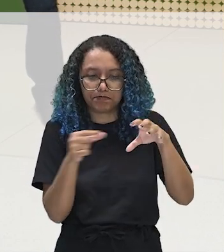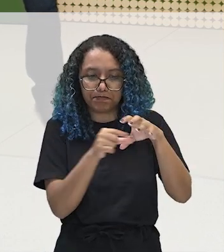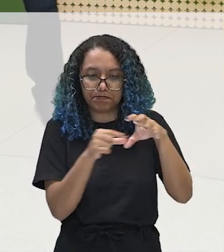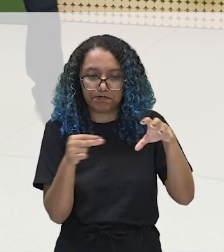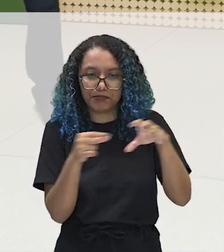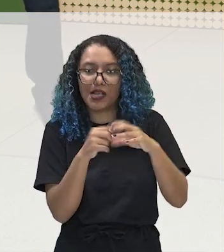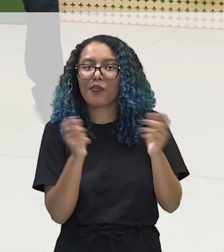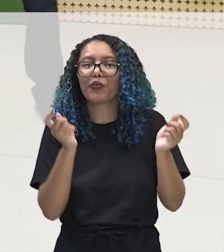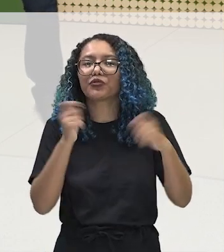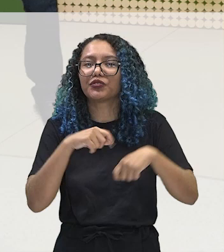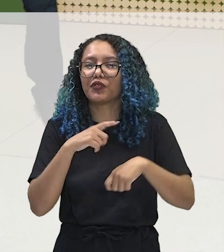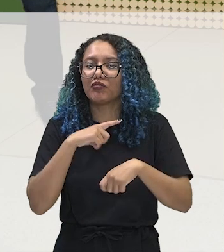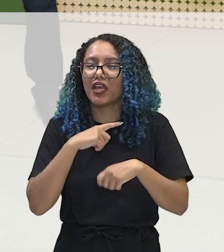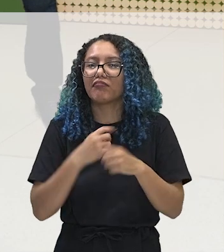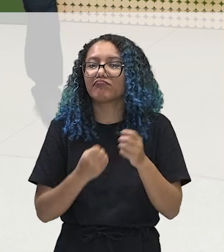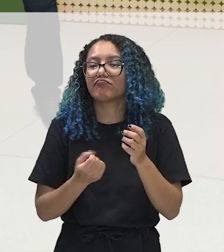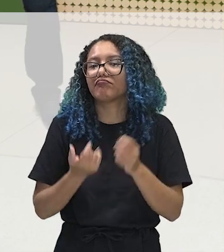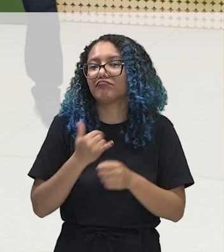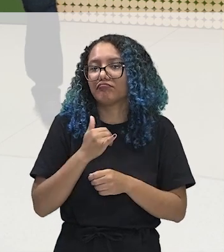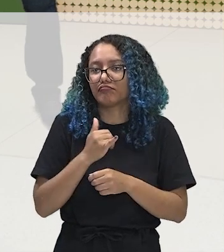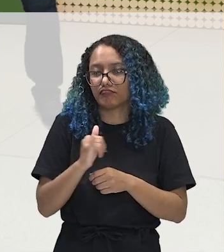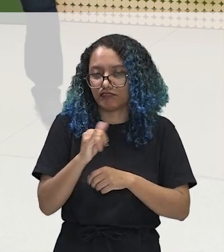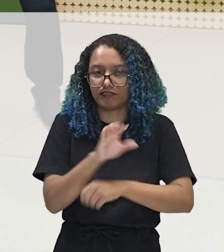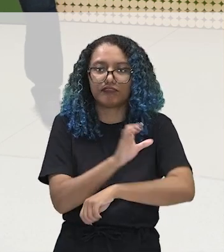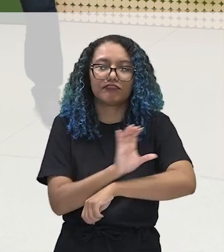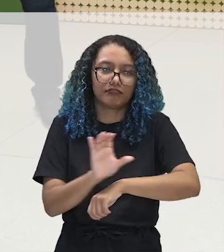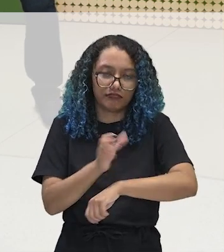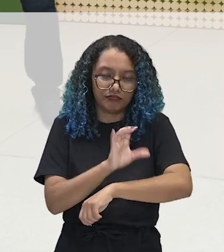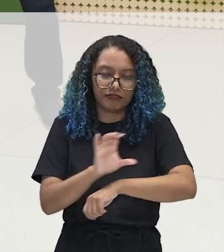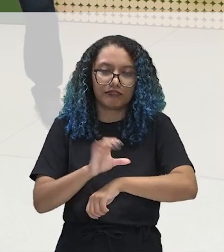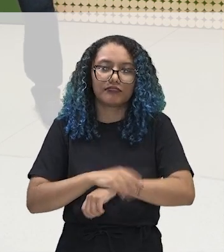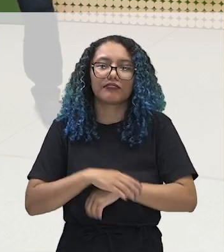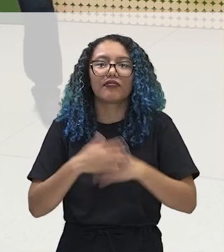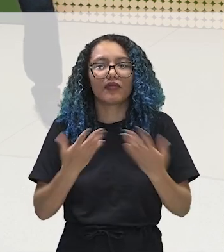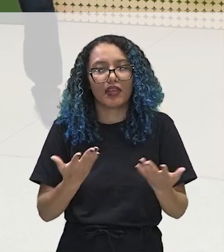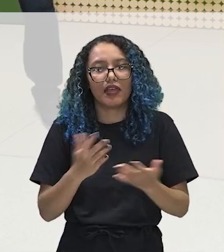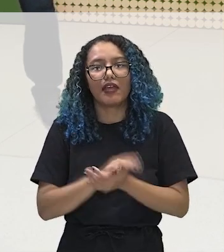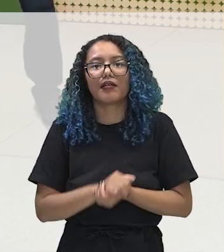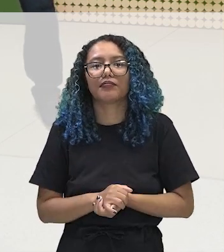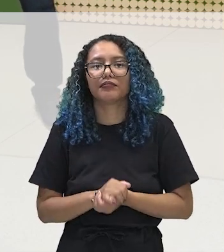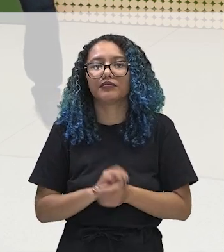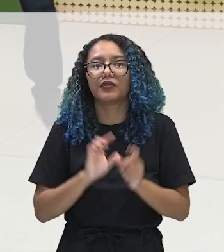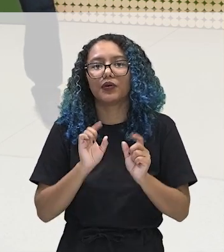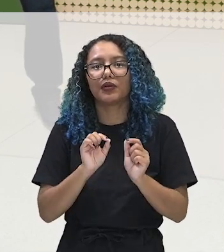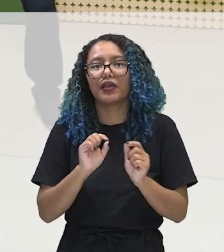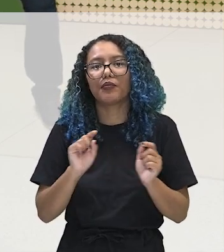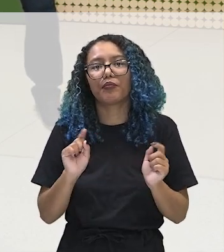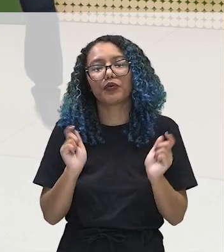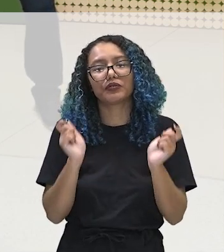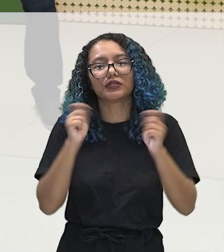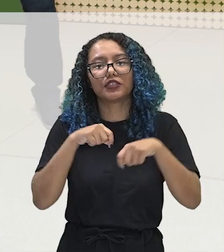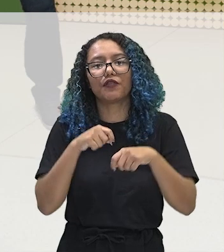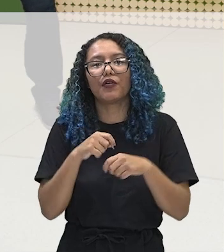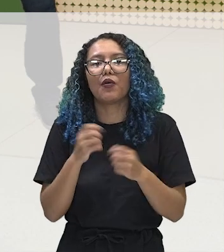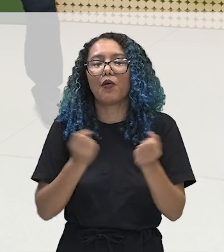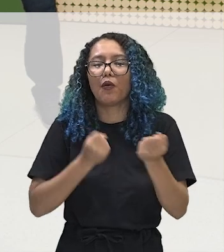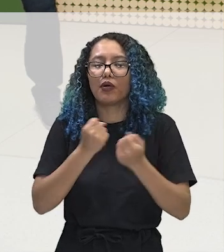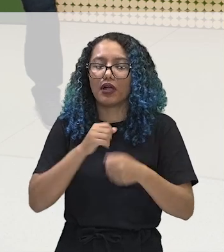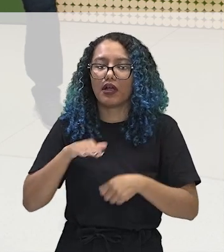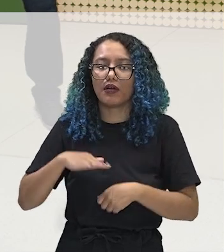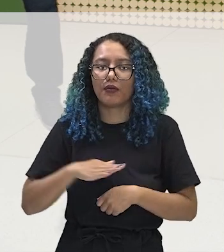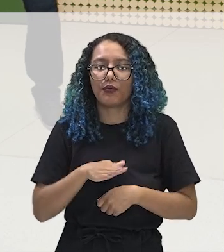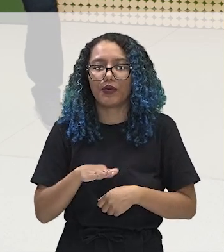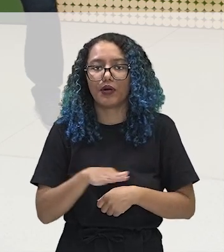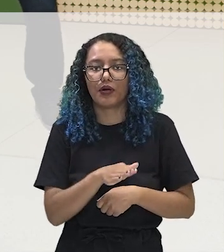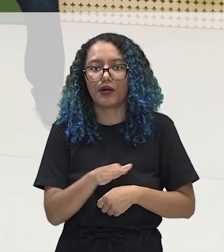elétrica. E é exatamente dessa forma que o carro elétrico vai funcionar. Então, ele vai aproveitar o movimento ali